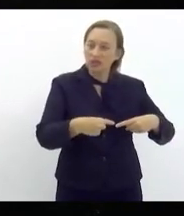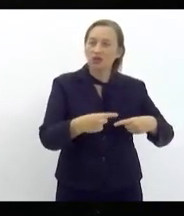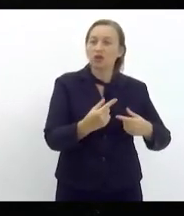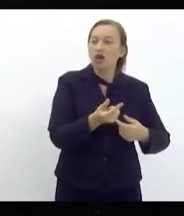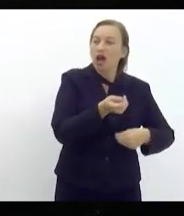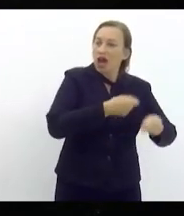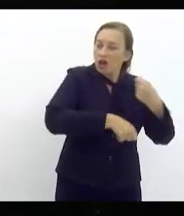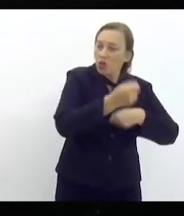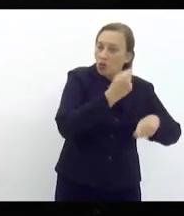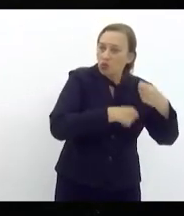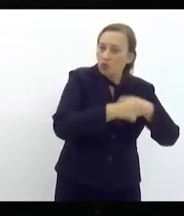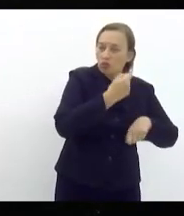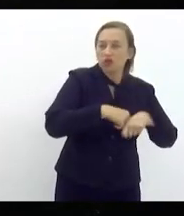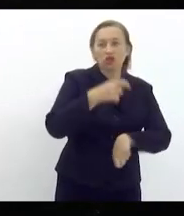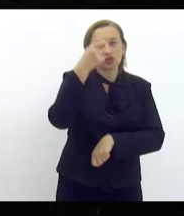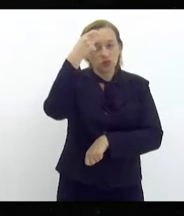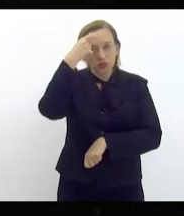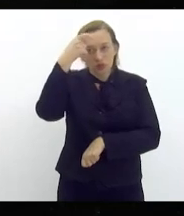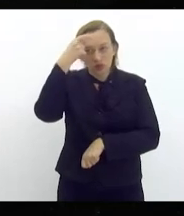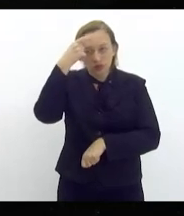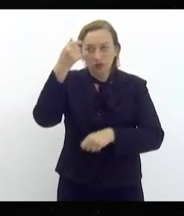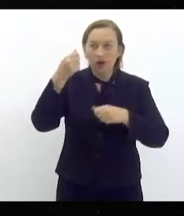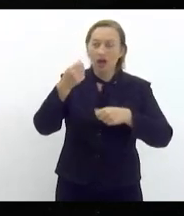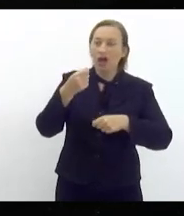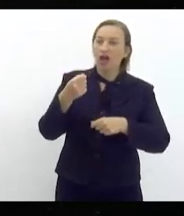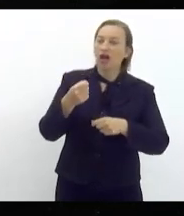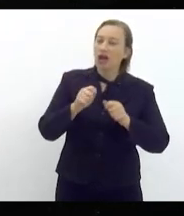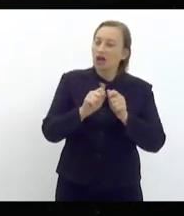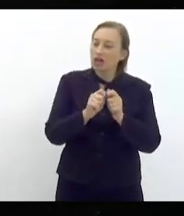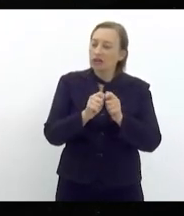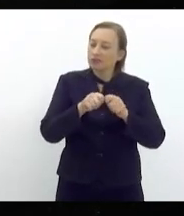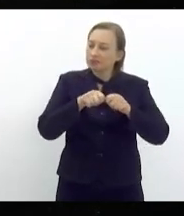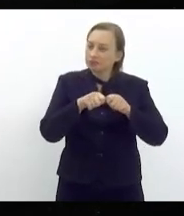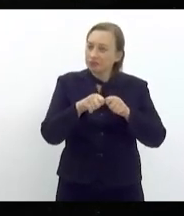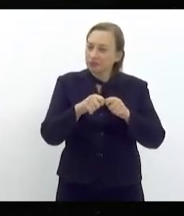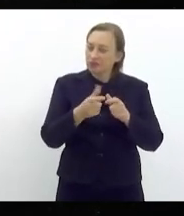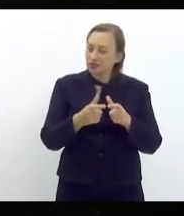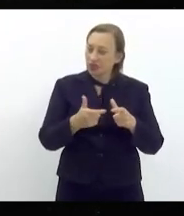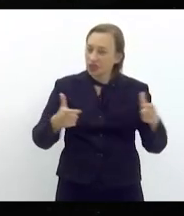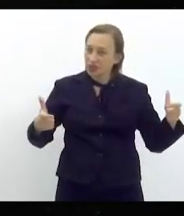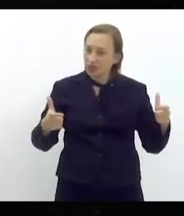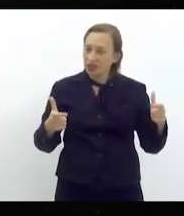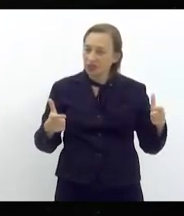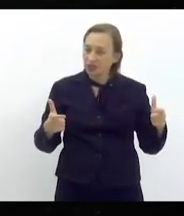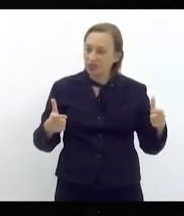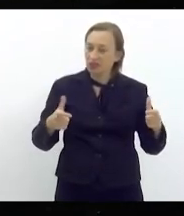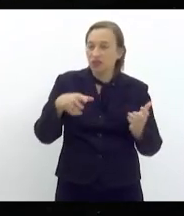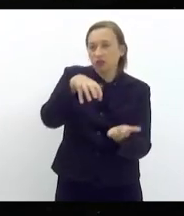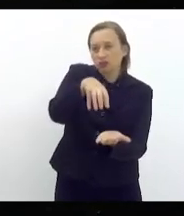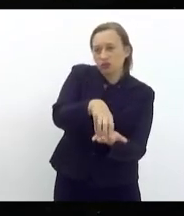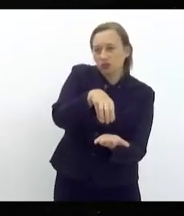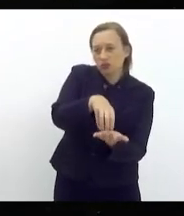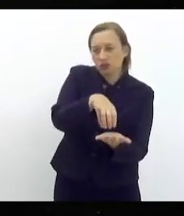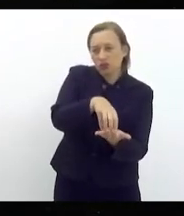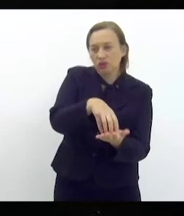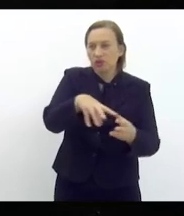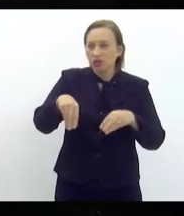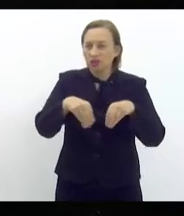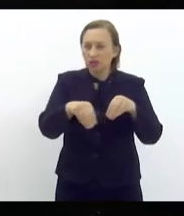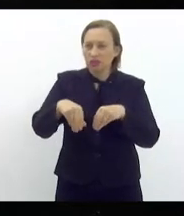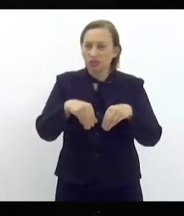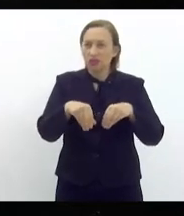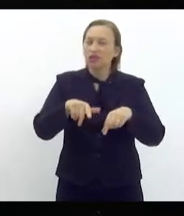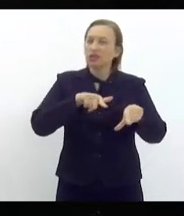conhecimento, a ampliação e a desconcentração territorial das oportunidades de trabalho e